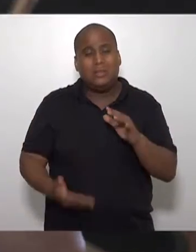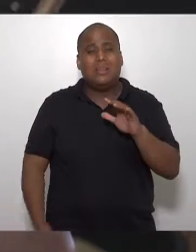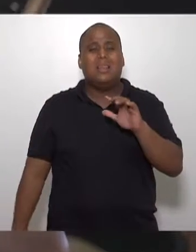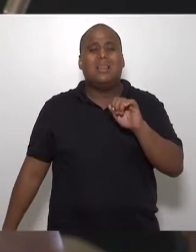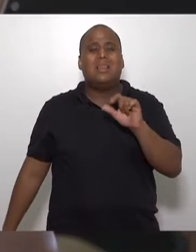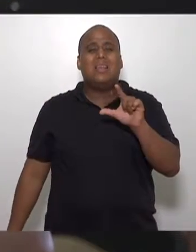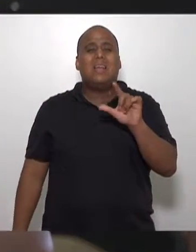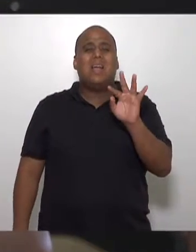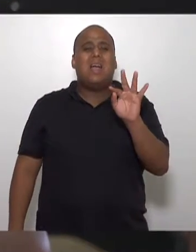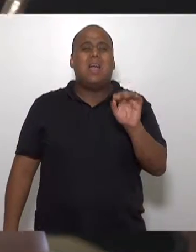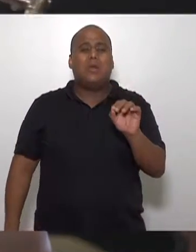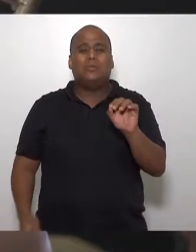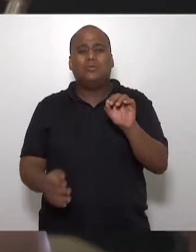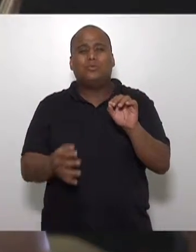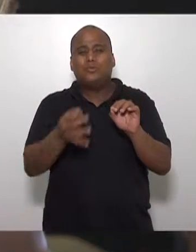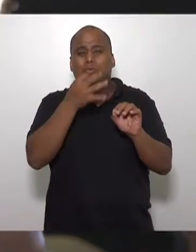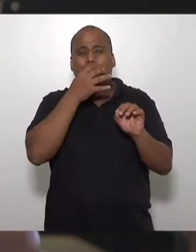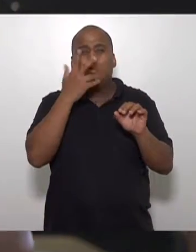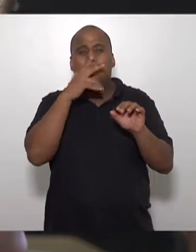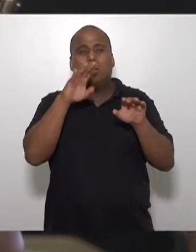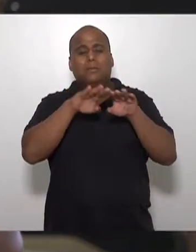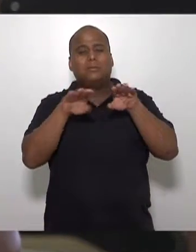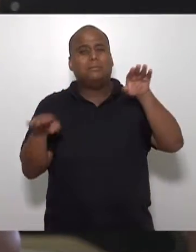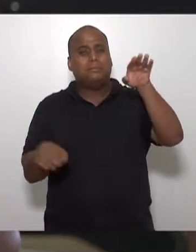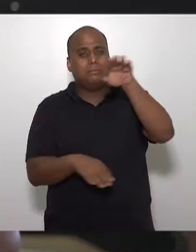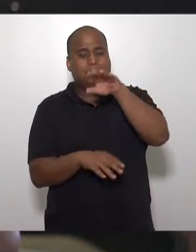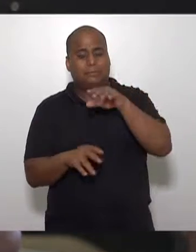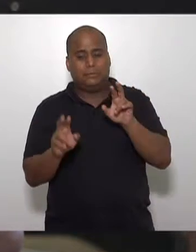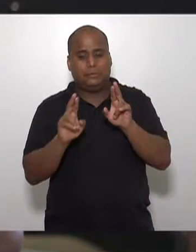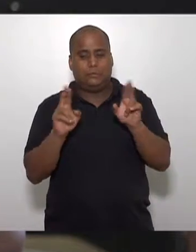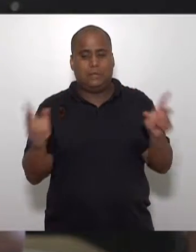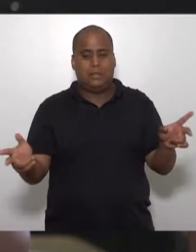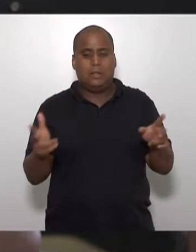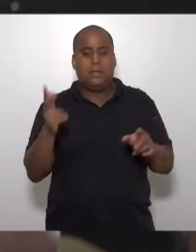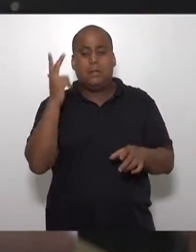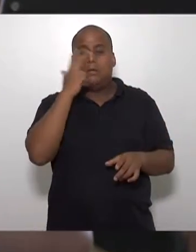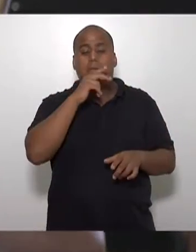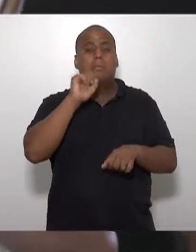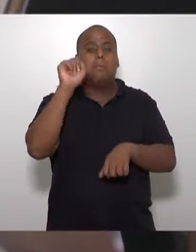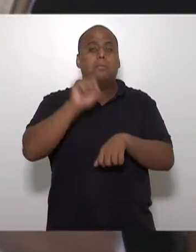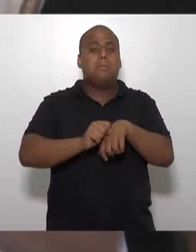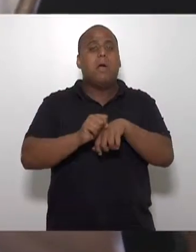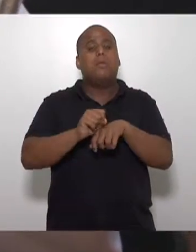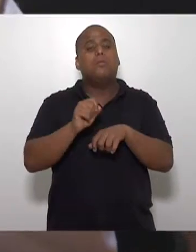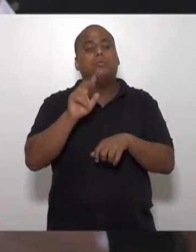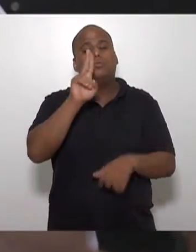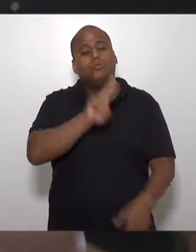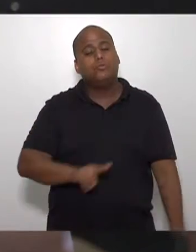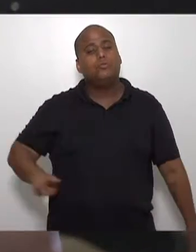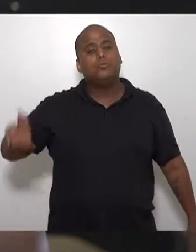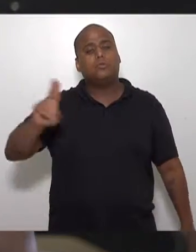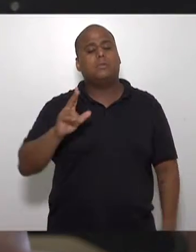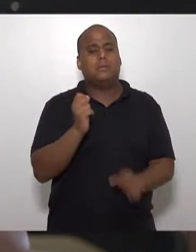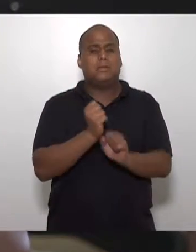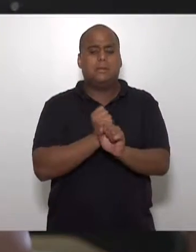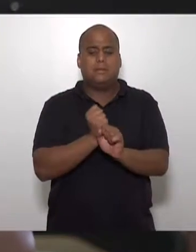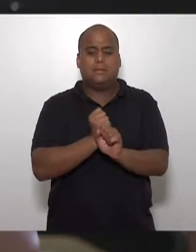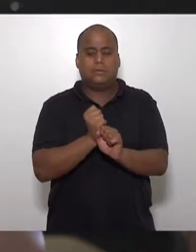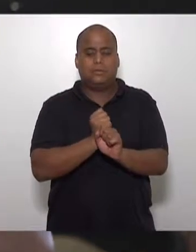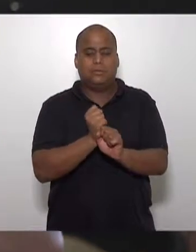alto investimento com uma sonoridade inferior ao do trombone tenor então ele acaba sendo meio que esquecido por um bom tempo